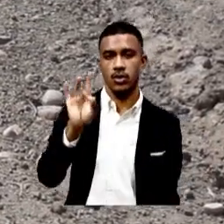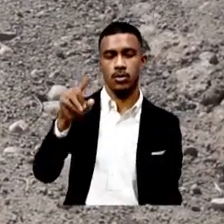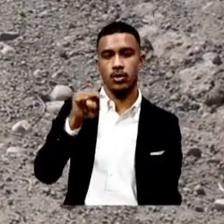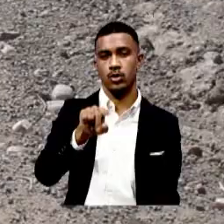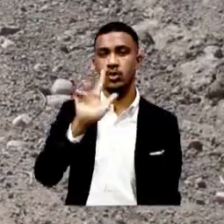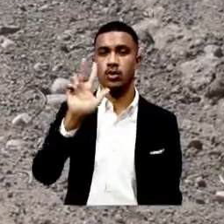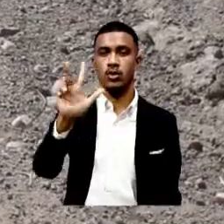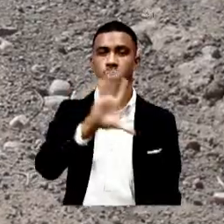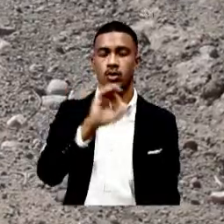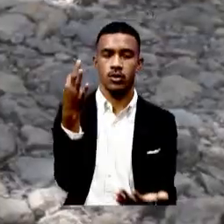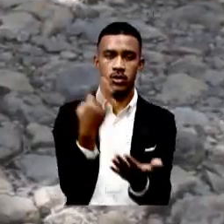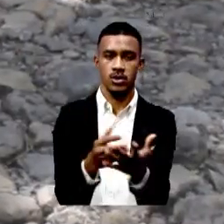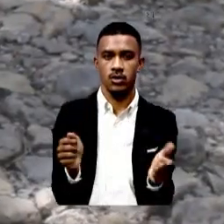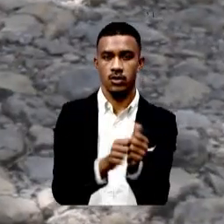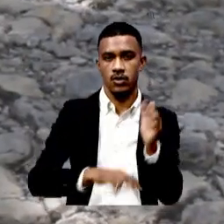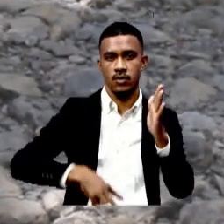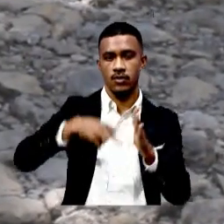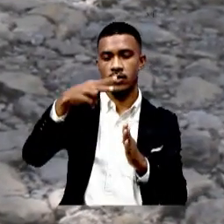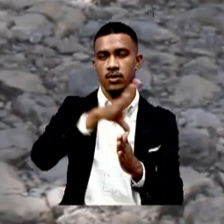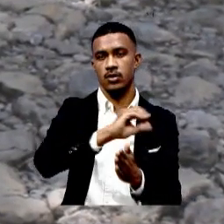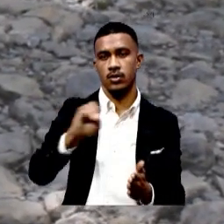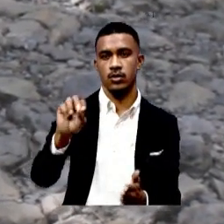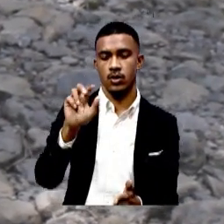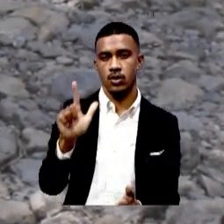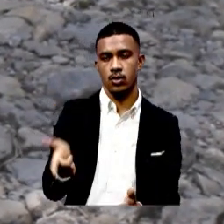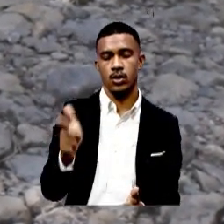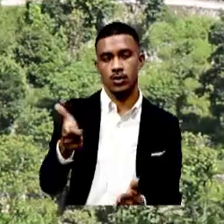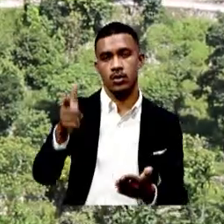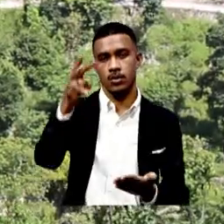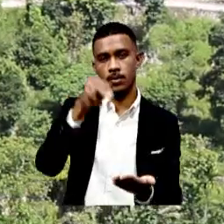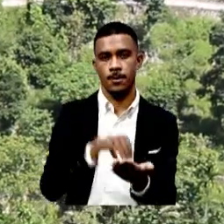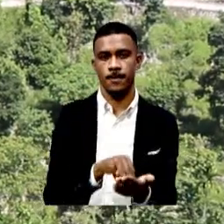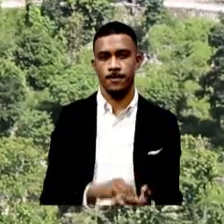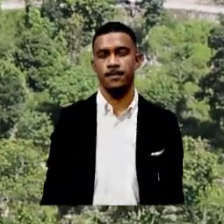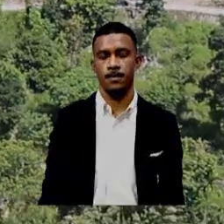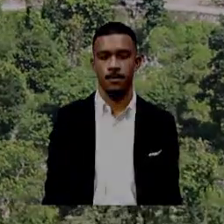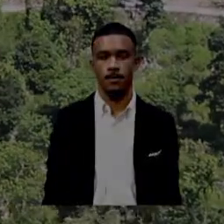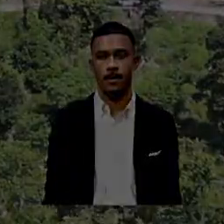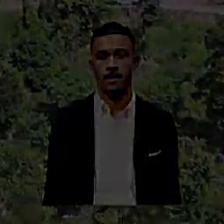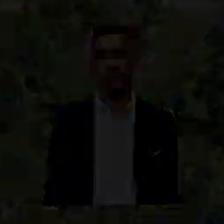gasta orçamento, o valor dólar americano, milhão, ruano, luresin. Hilário Guzmão, bem-vindo a Simenis, GMN.